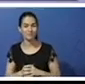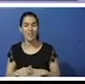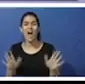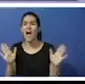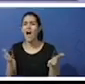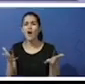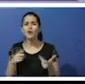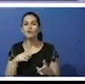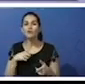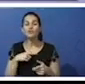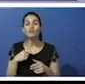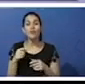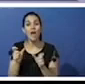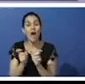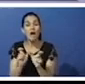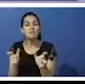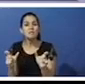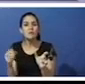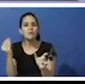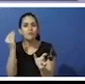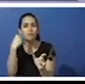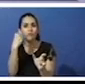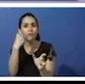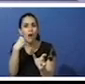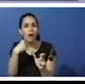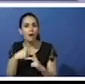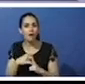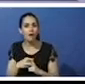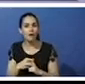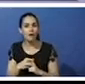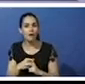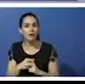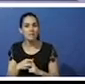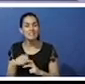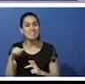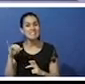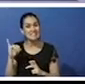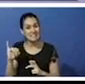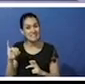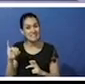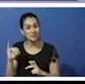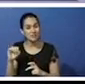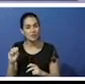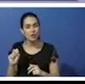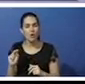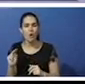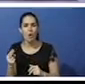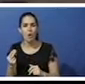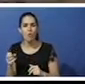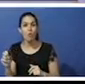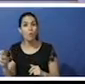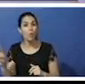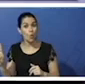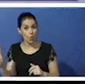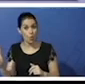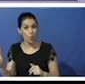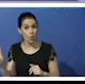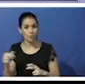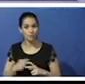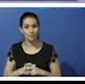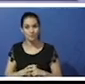Agora, e se tiver na sílaba mais fraca? Falamos I ou falamos U,